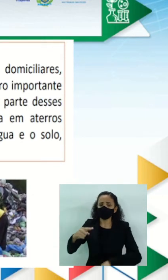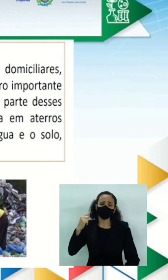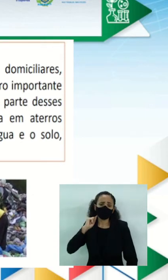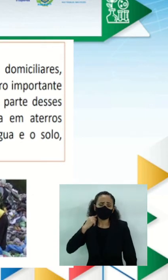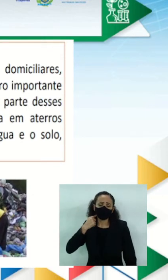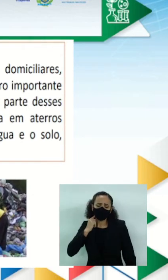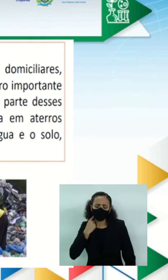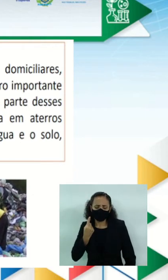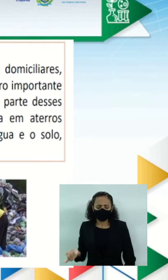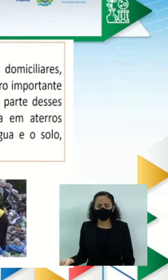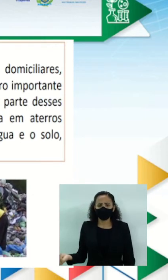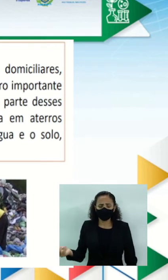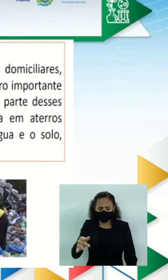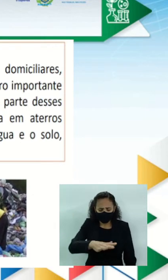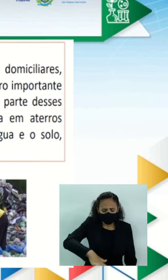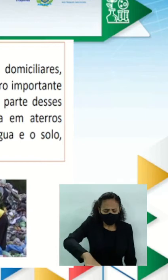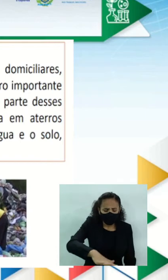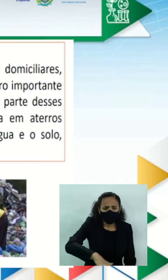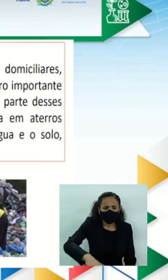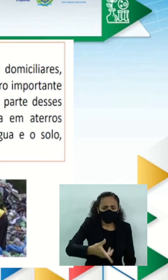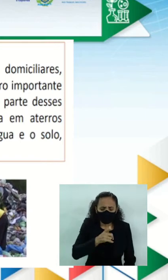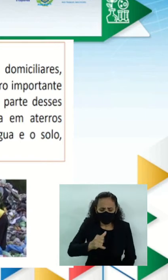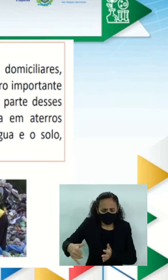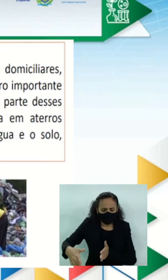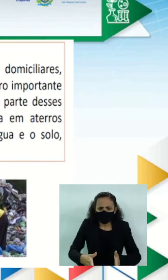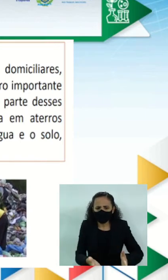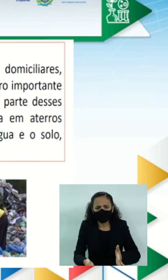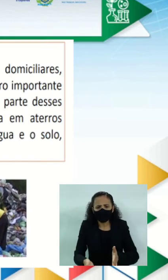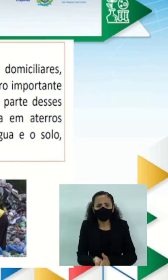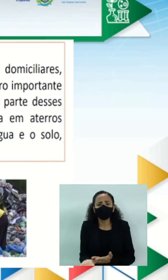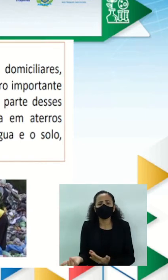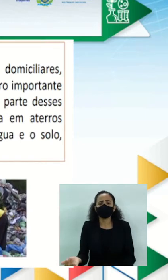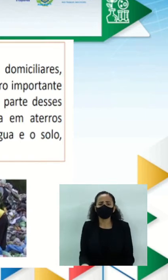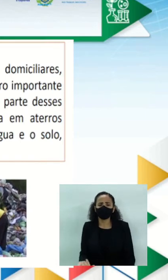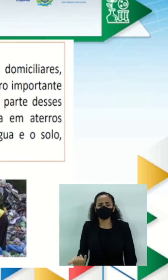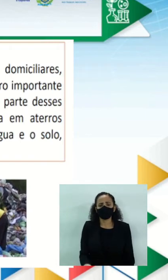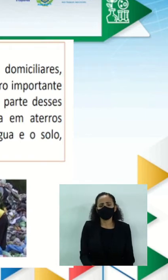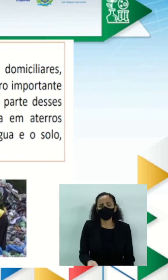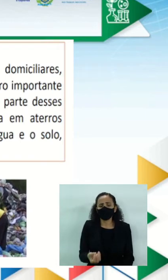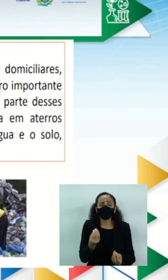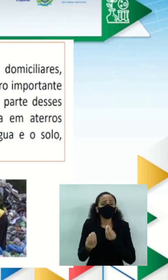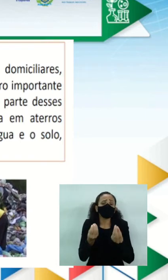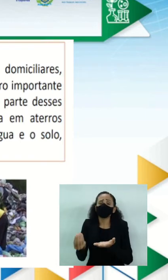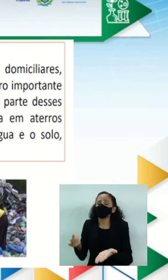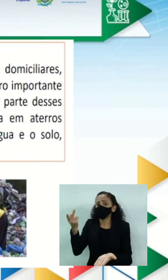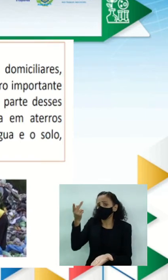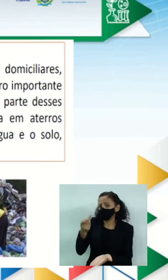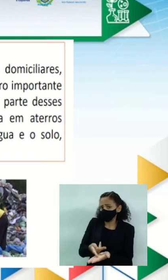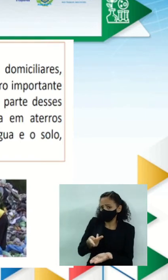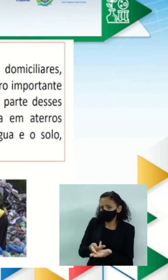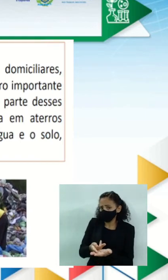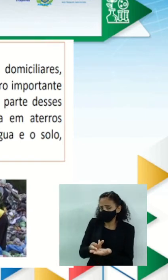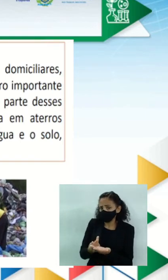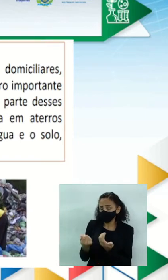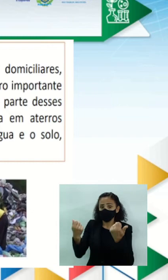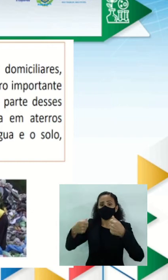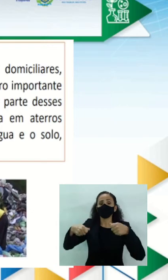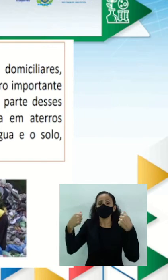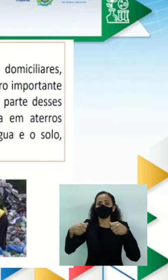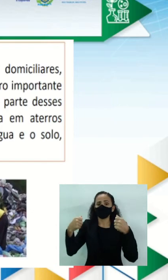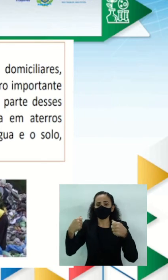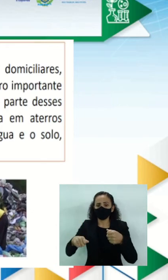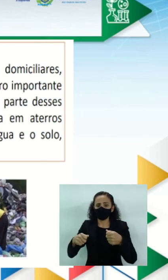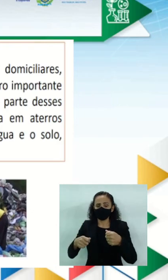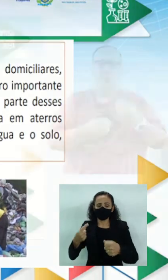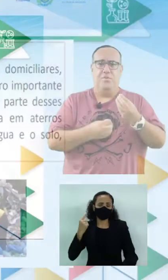água e o solo, afetando diretamente as plantações e todos os que o consomem. Então, existe um descarte. Se o descarte ele